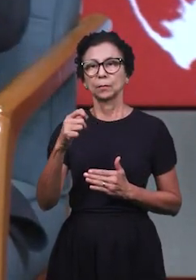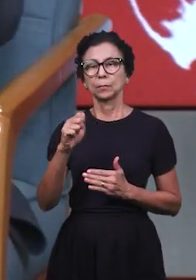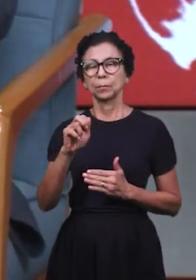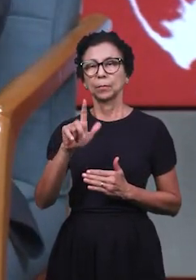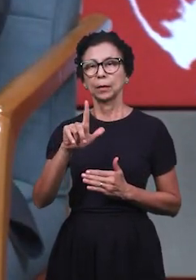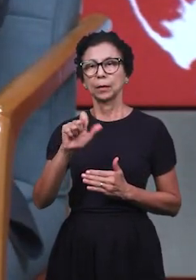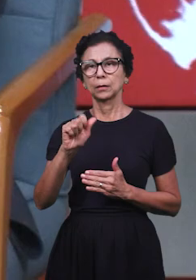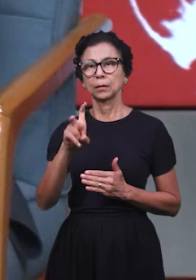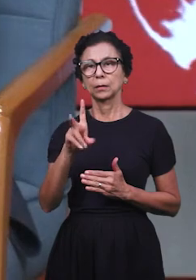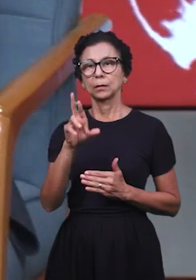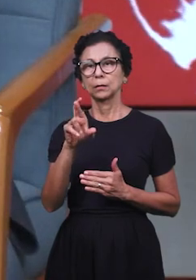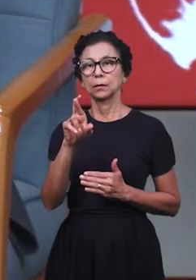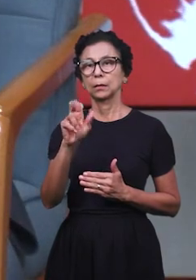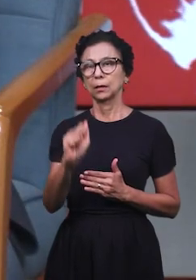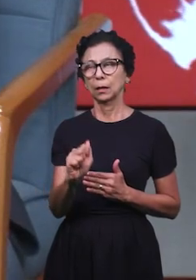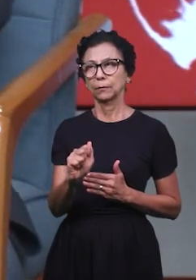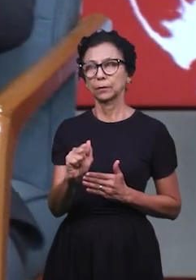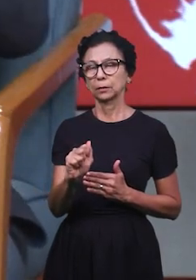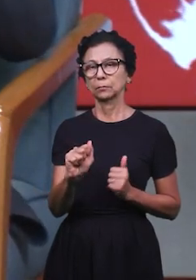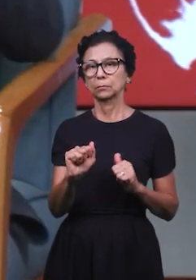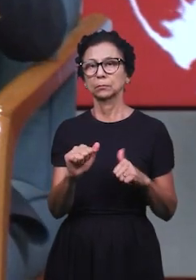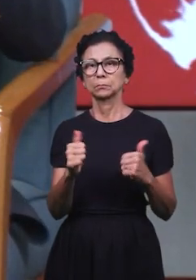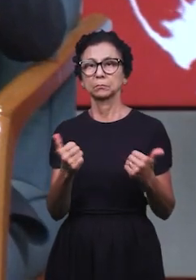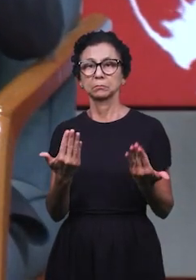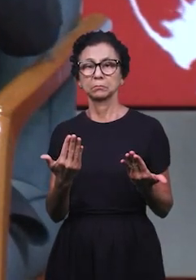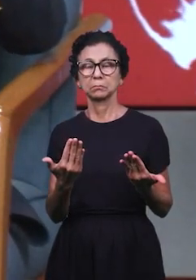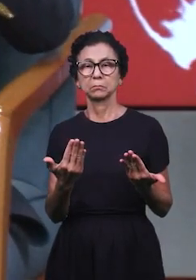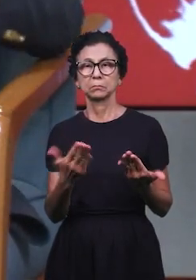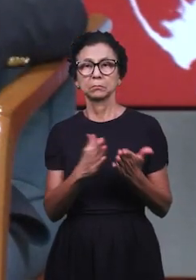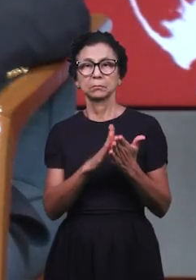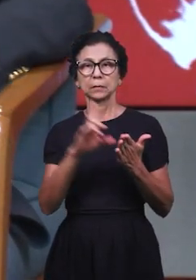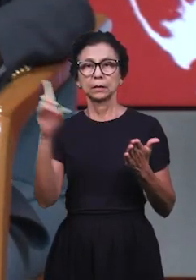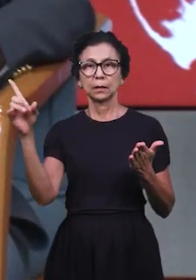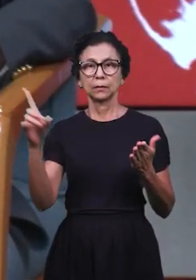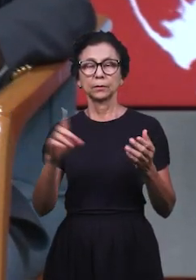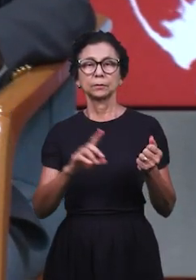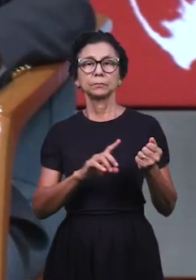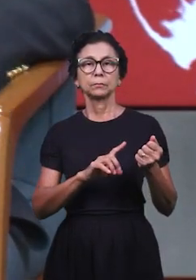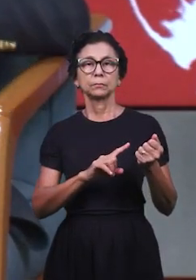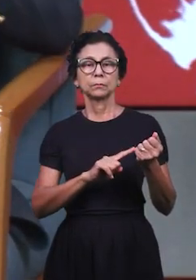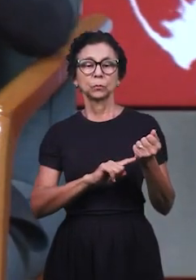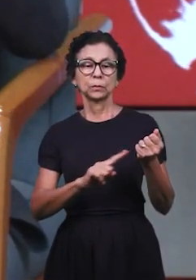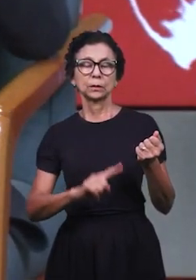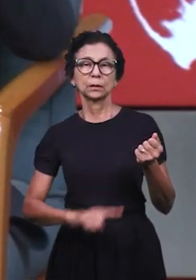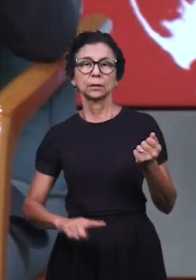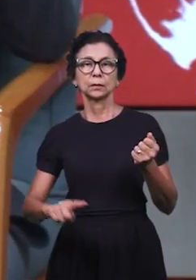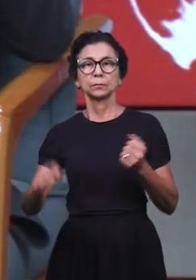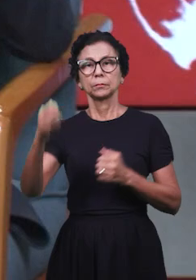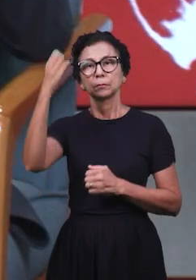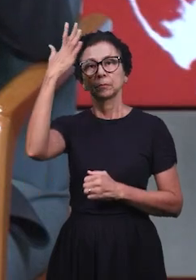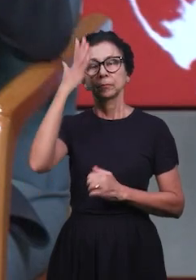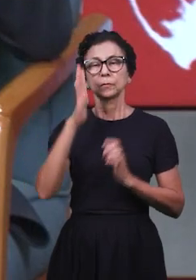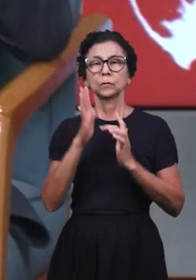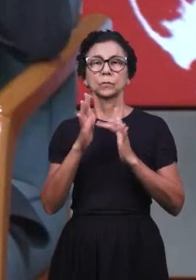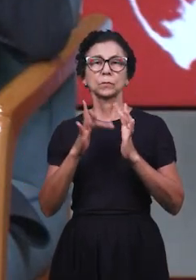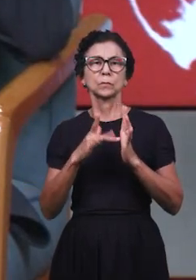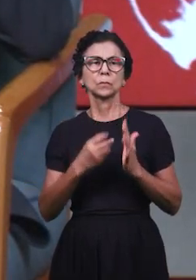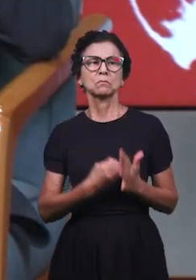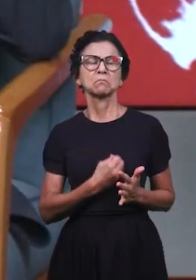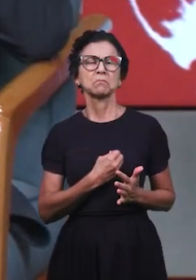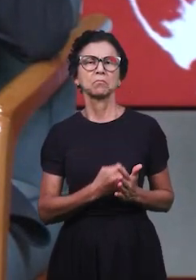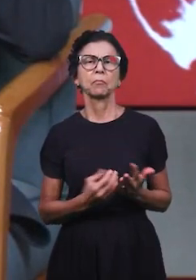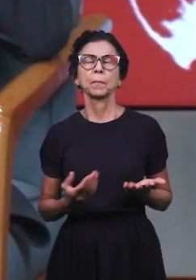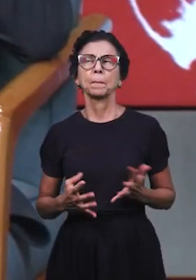A palavra e o sangue, ela revela Jesus vivo. Então, o que isso tem a